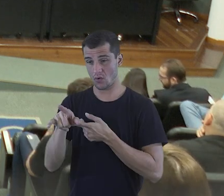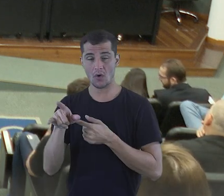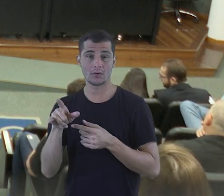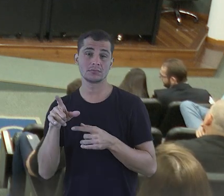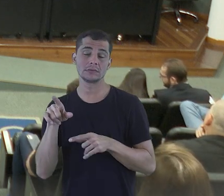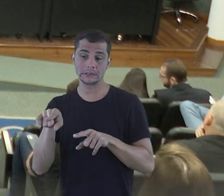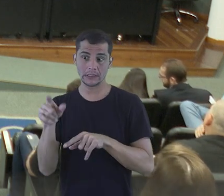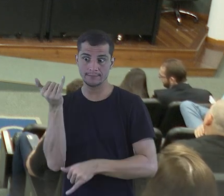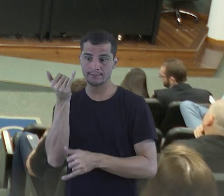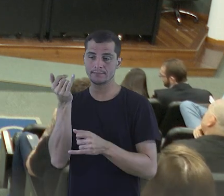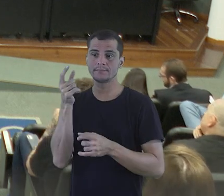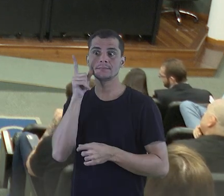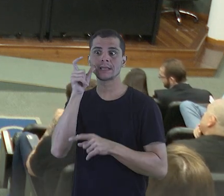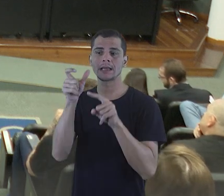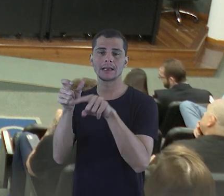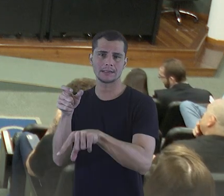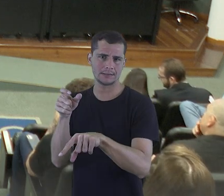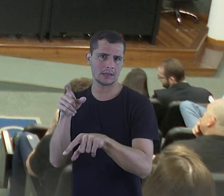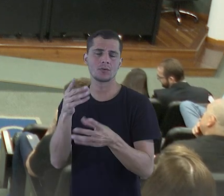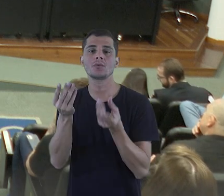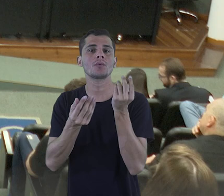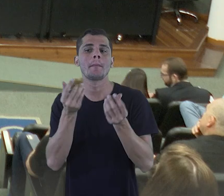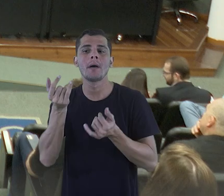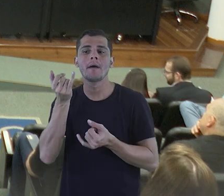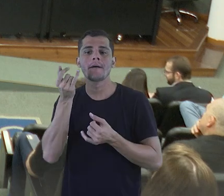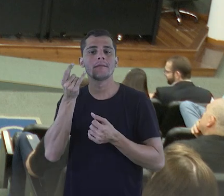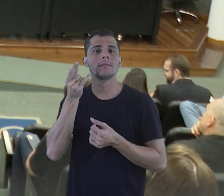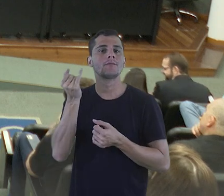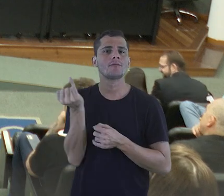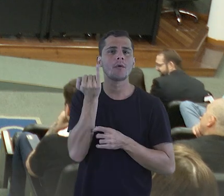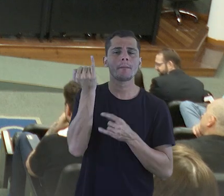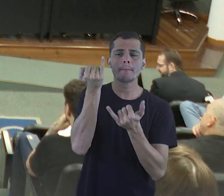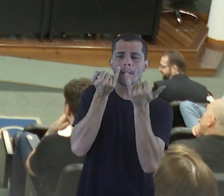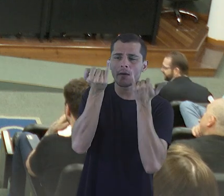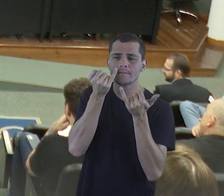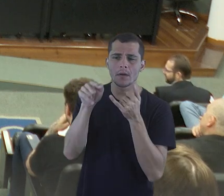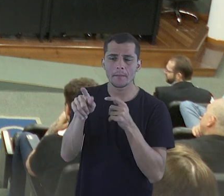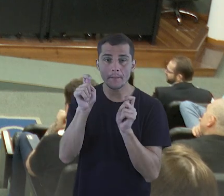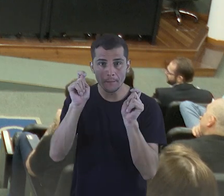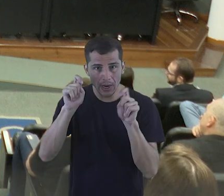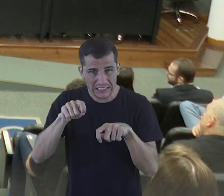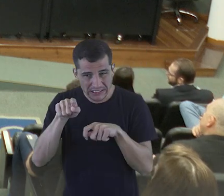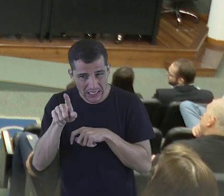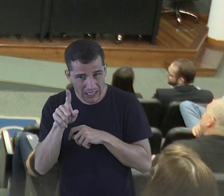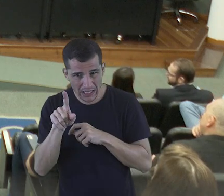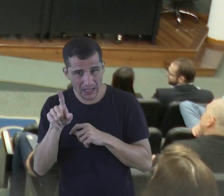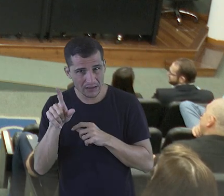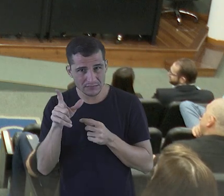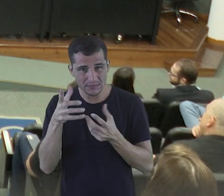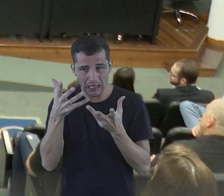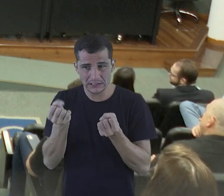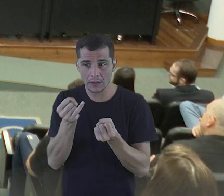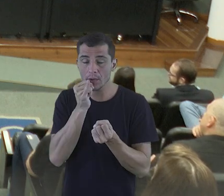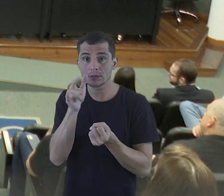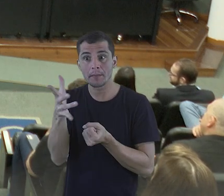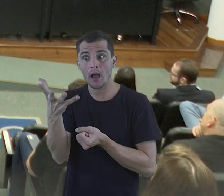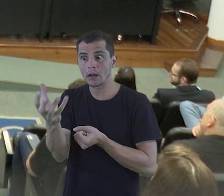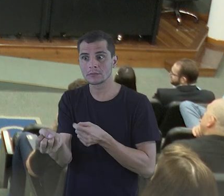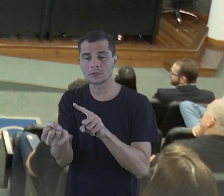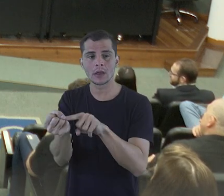interessante informação sobre a possibilidade de não fornecer o consentimento então você está lá fazendo uma